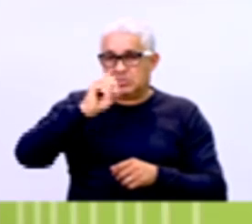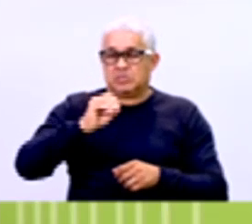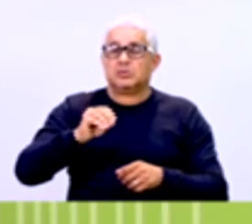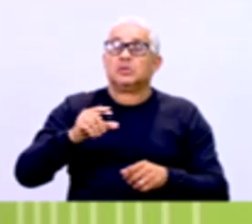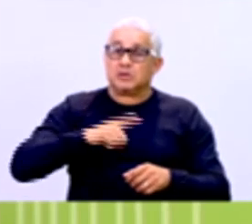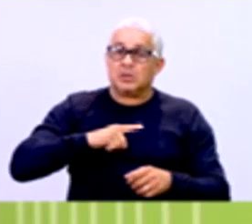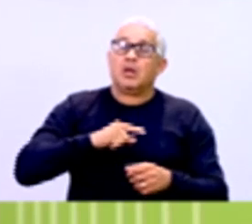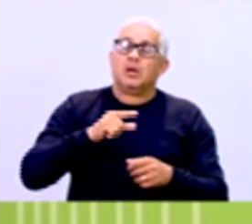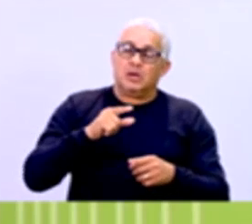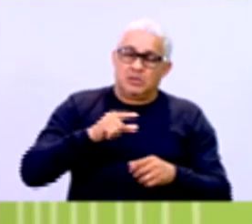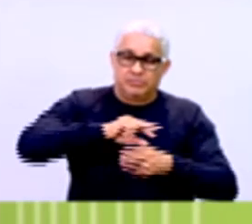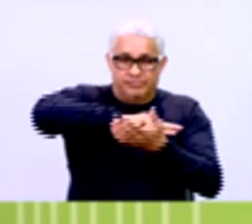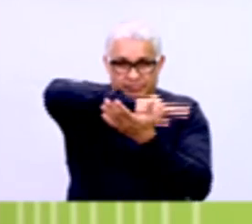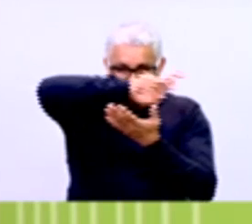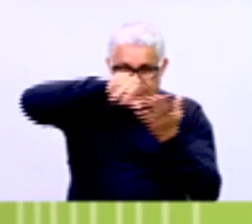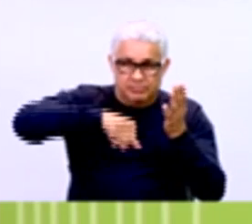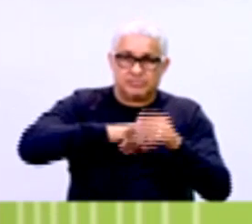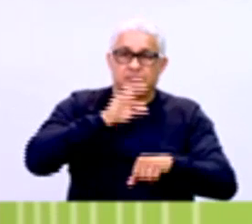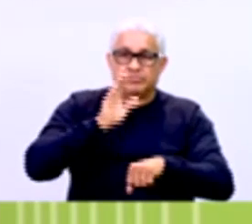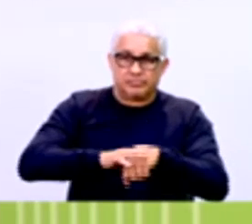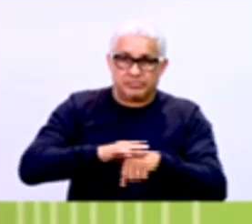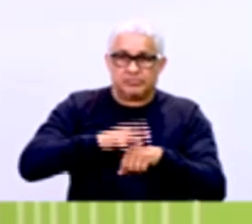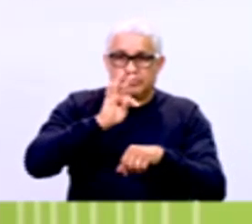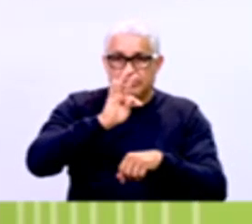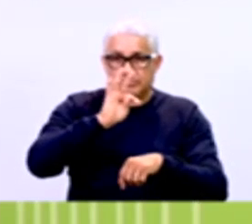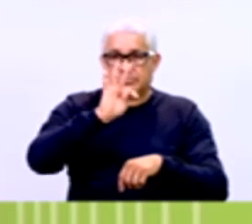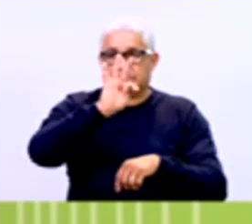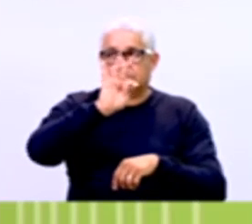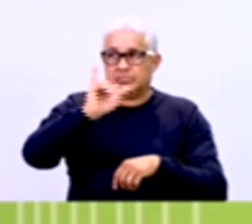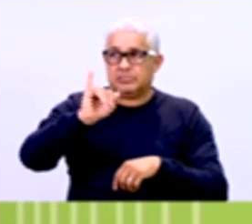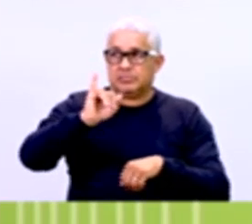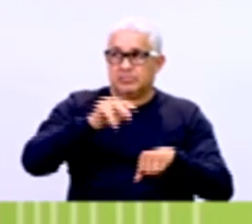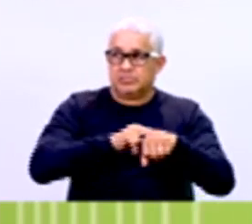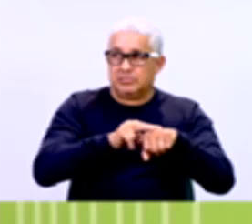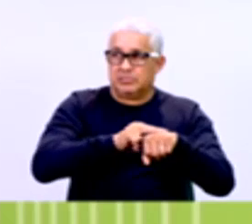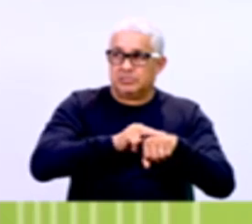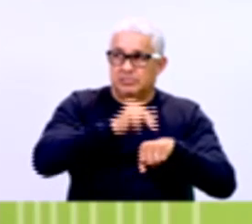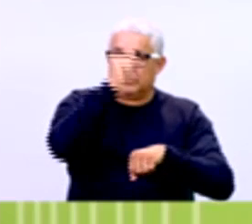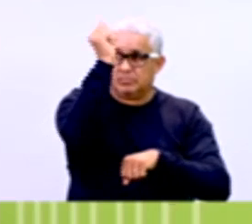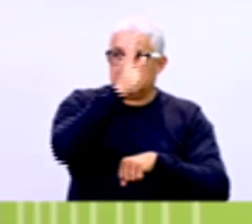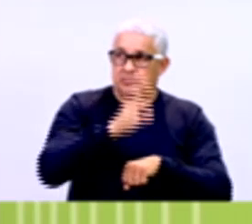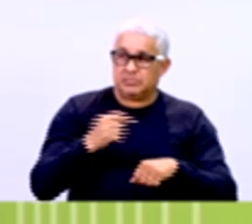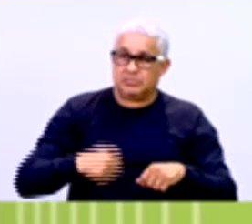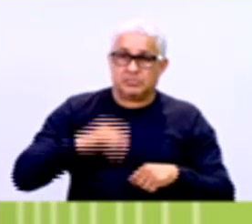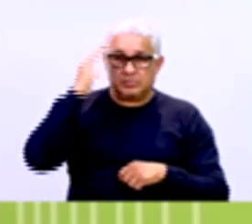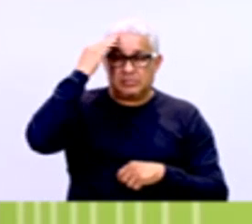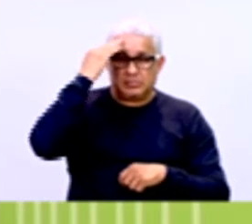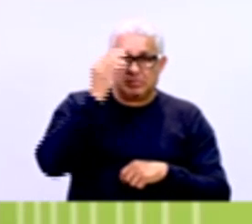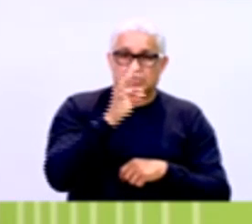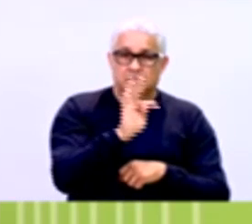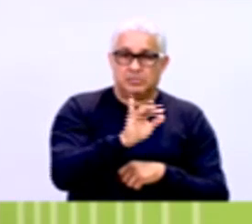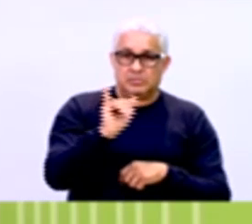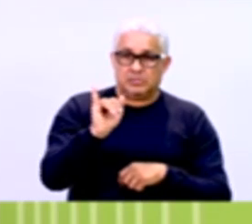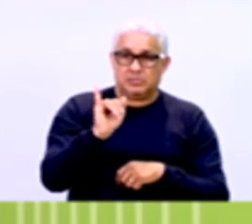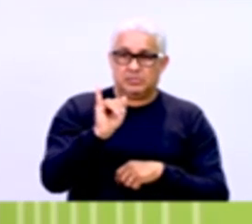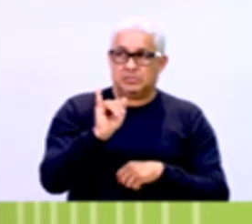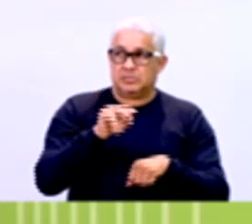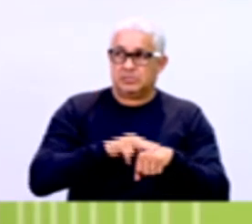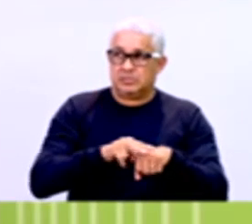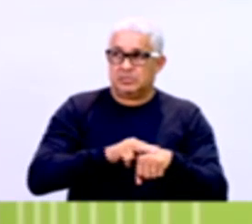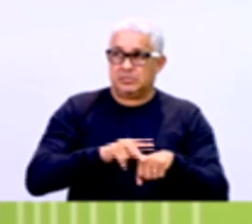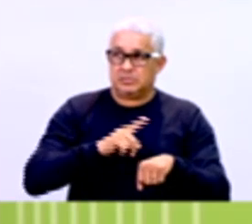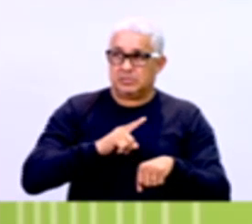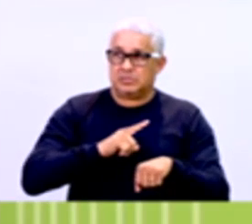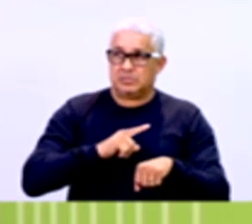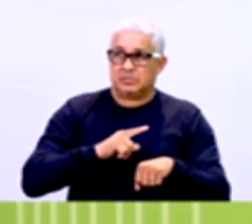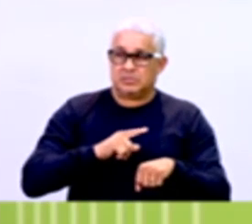no Brasil, não é isso, professor? Então, nós temos, assim, que entender que TI verde está dominando